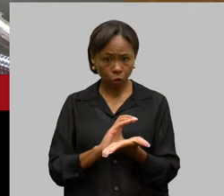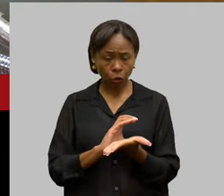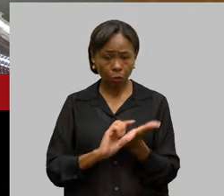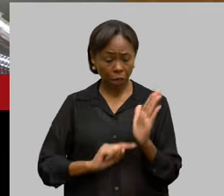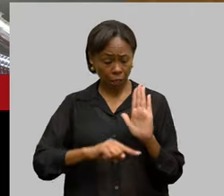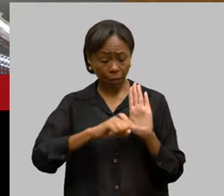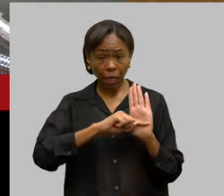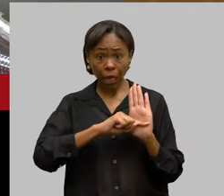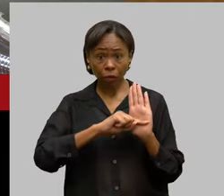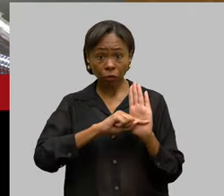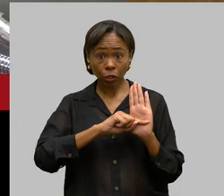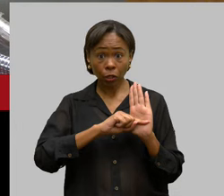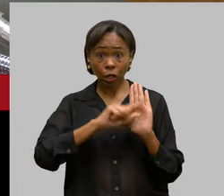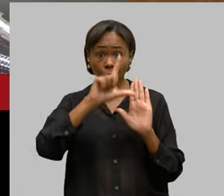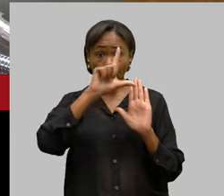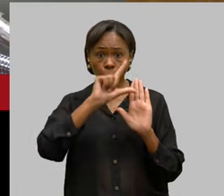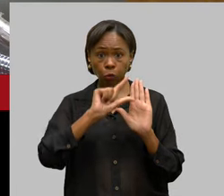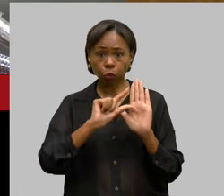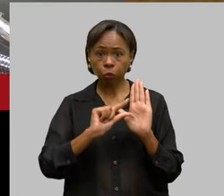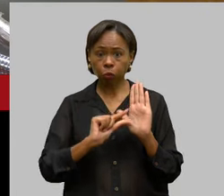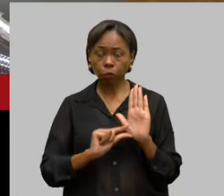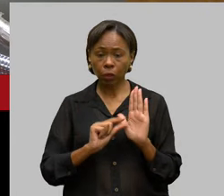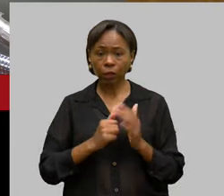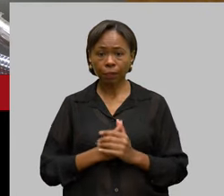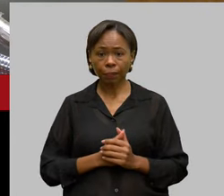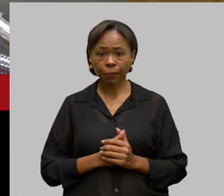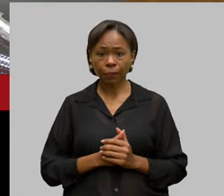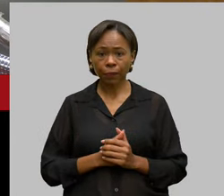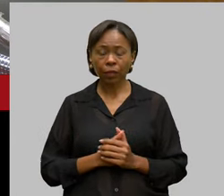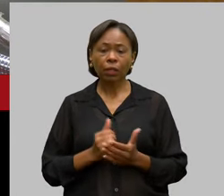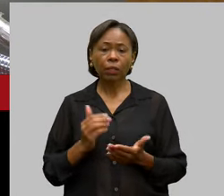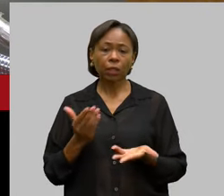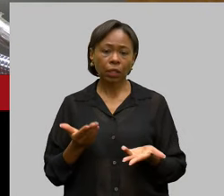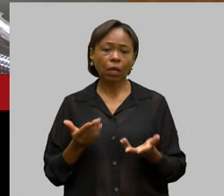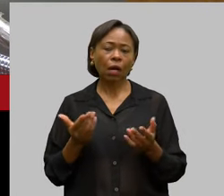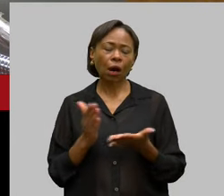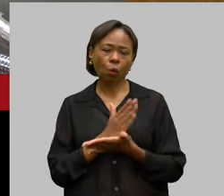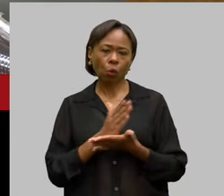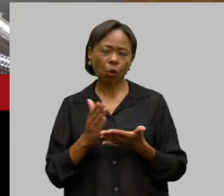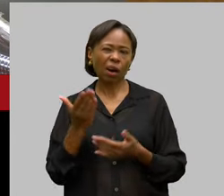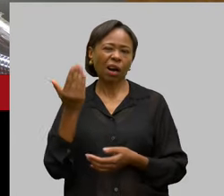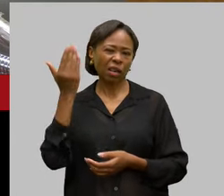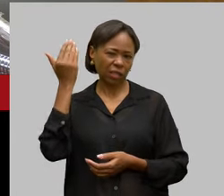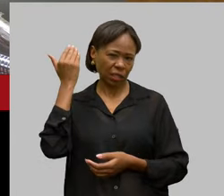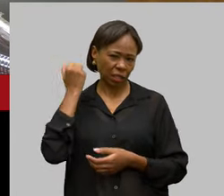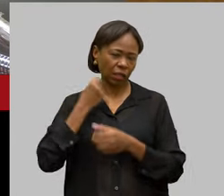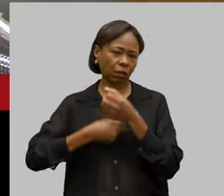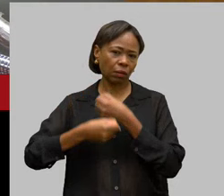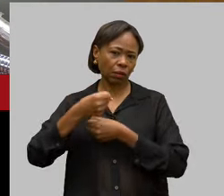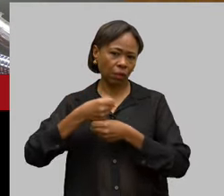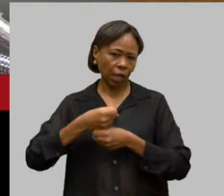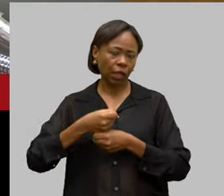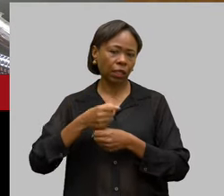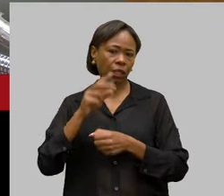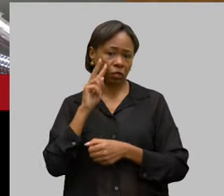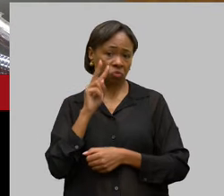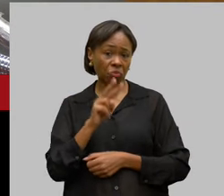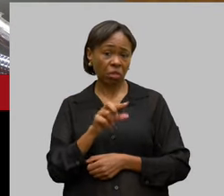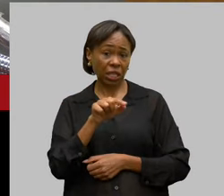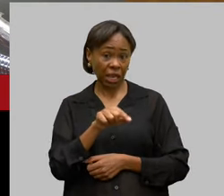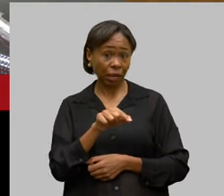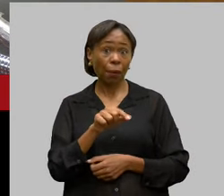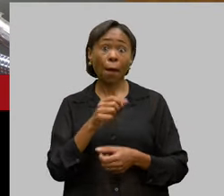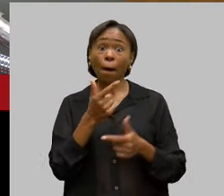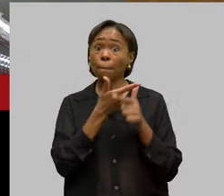crescente do aquilo que eh alguns tempos atrás a gente viu ouviu dizer que seria uma bomba